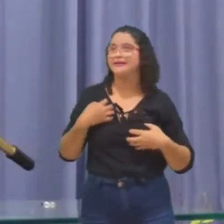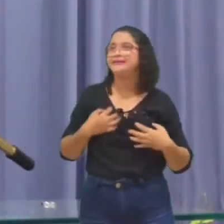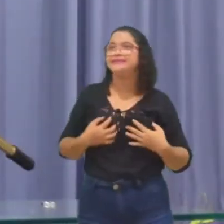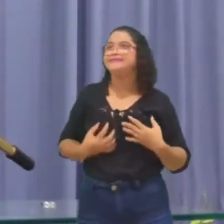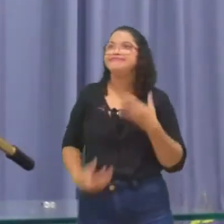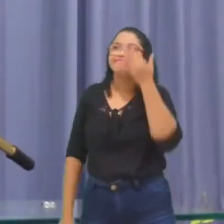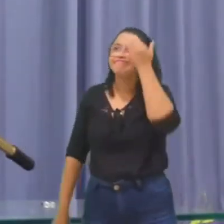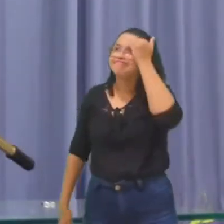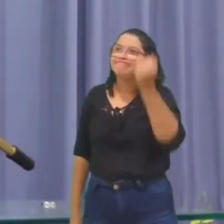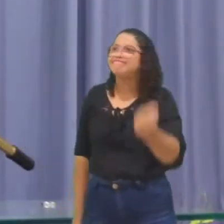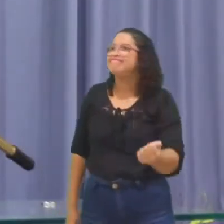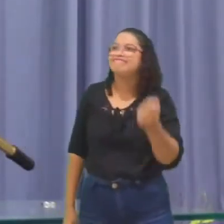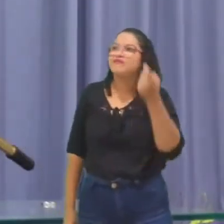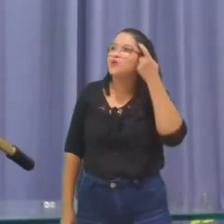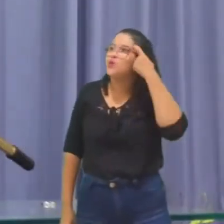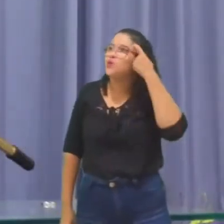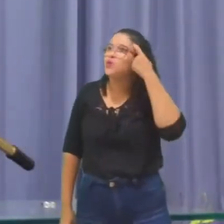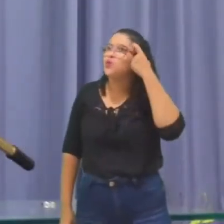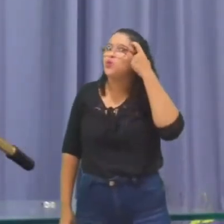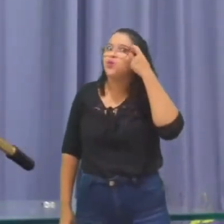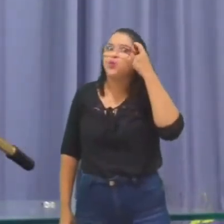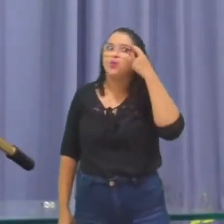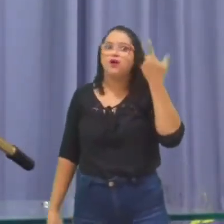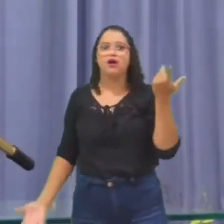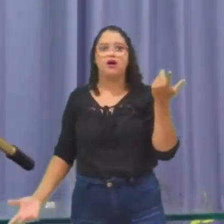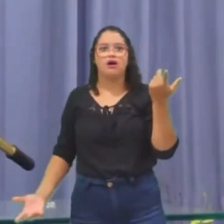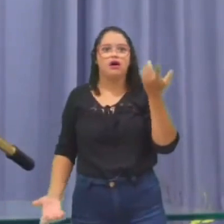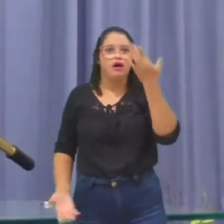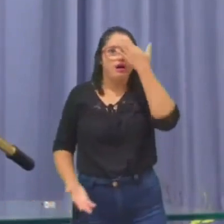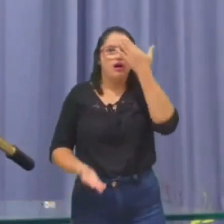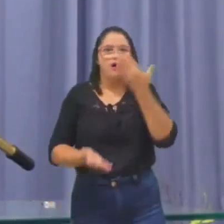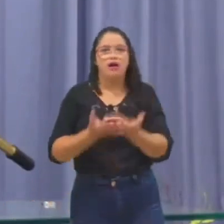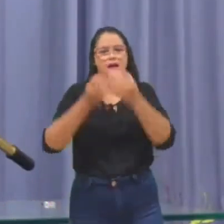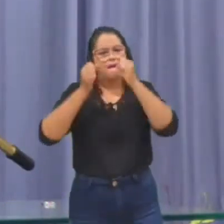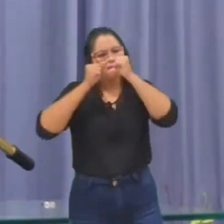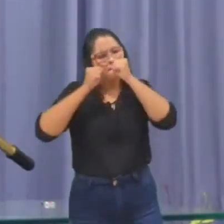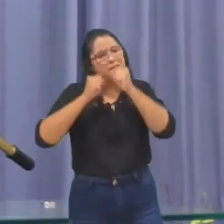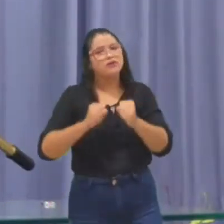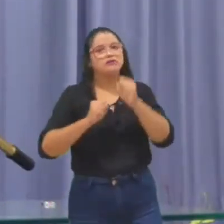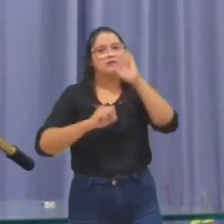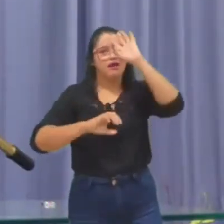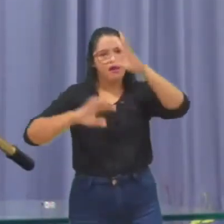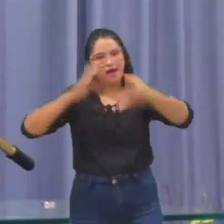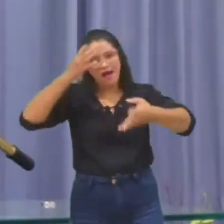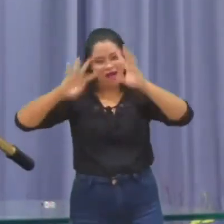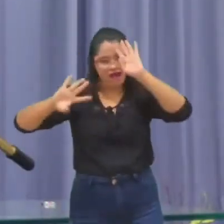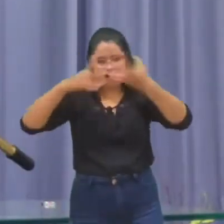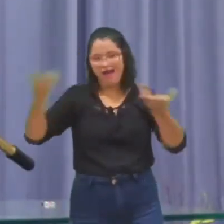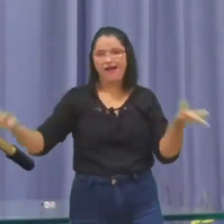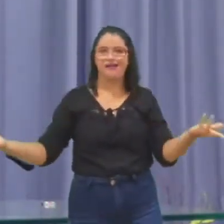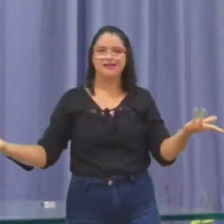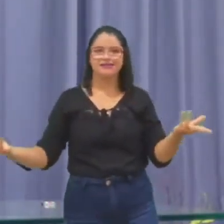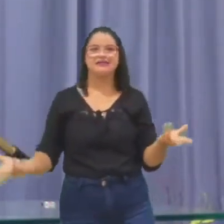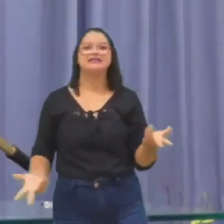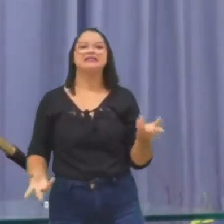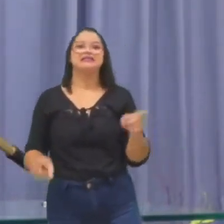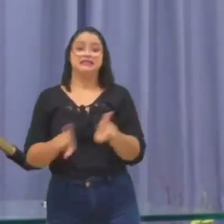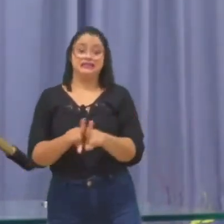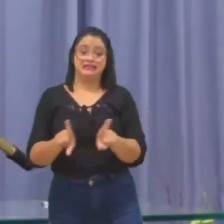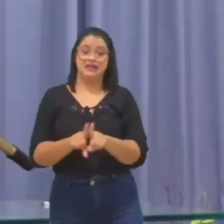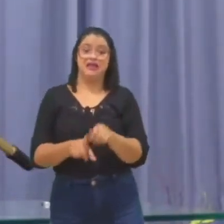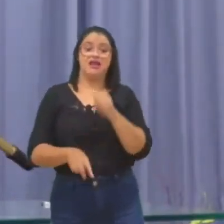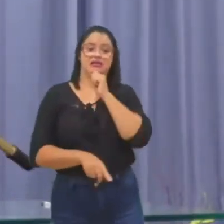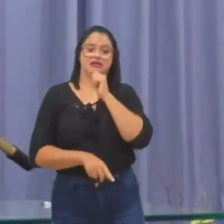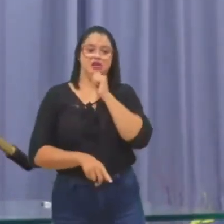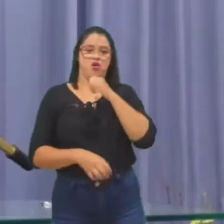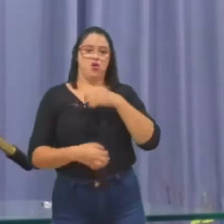racionalmente, perdem a capacidade de acreditar que Deus possa resolver a situação e ainda se iram